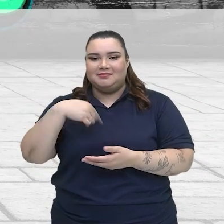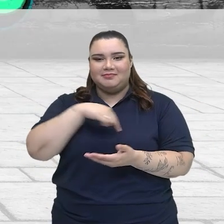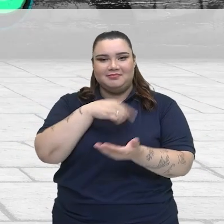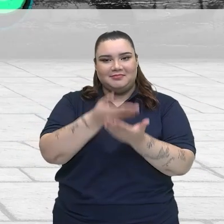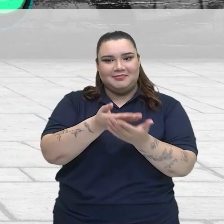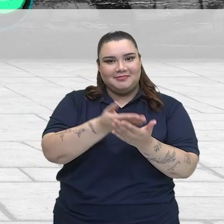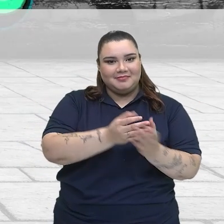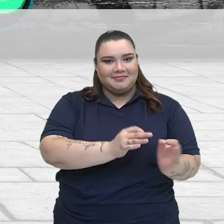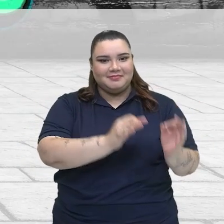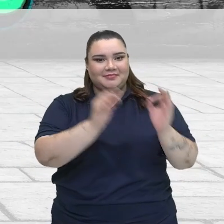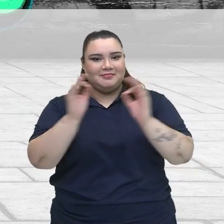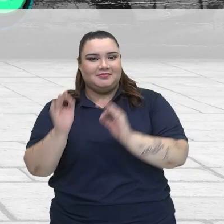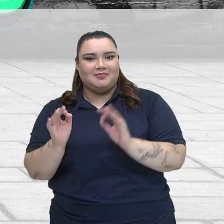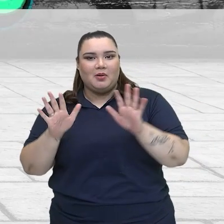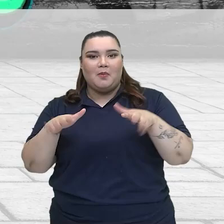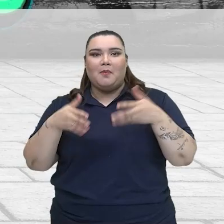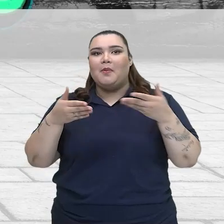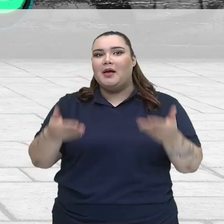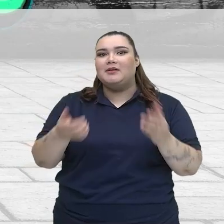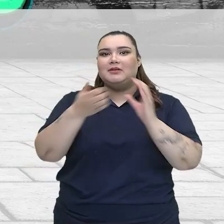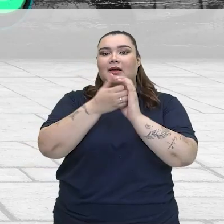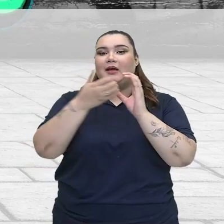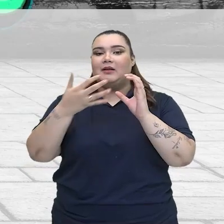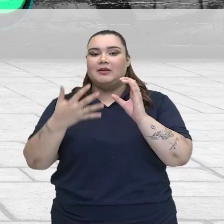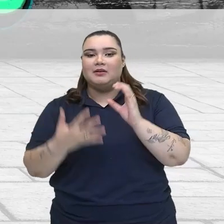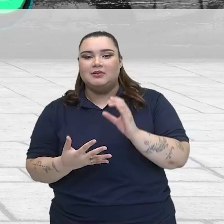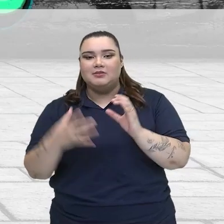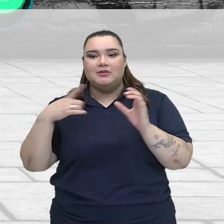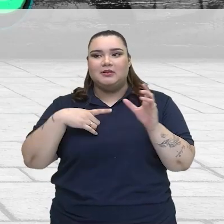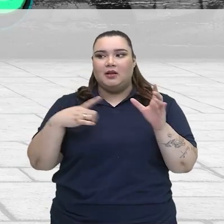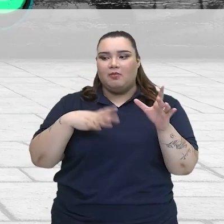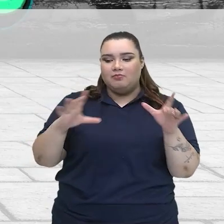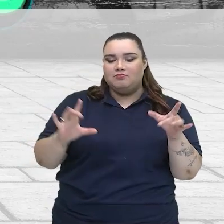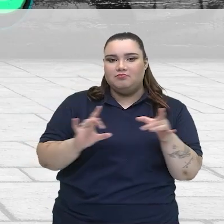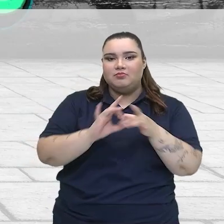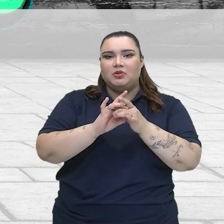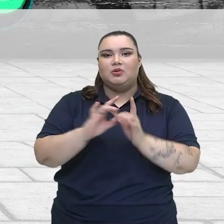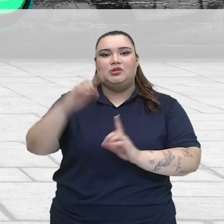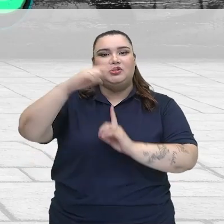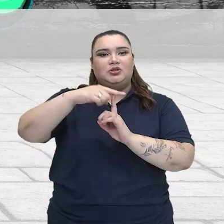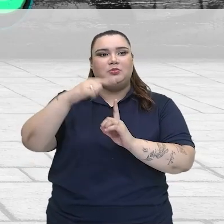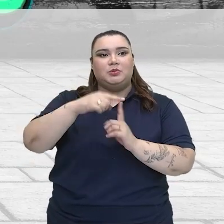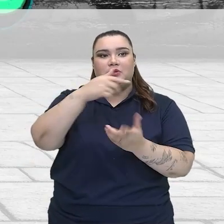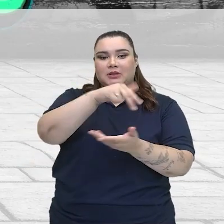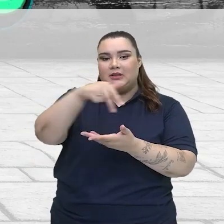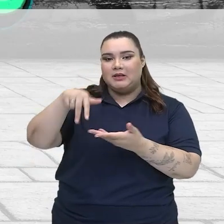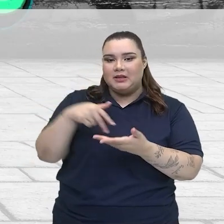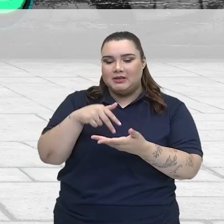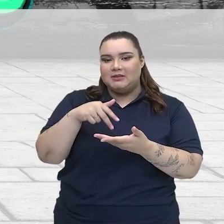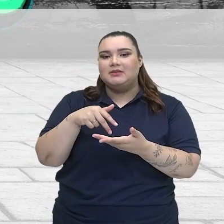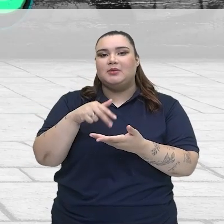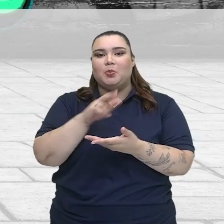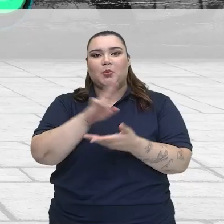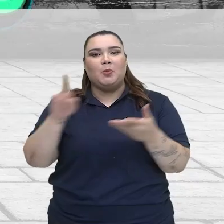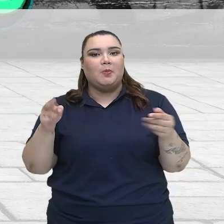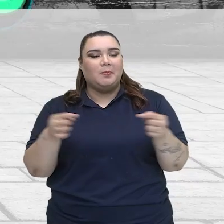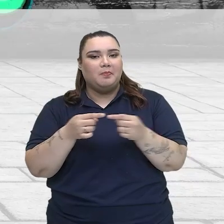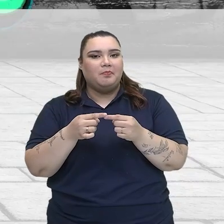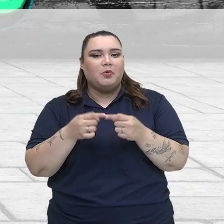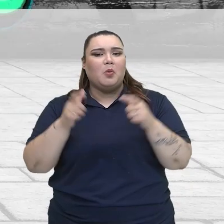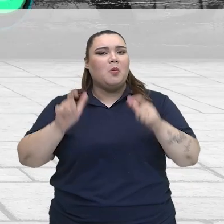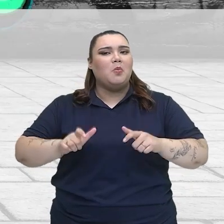nossa aula. Quais são as características, que compõem aí esse estilo de dança chamado street dance? Onde